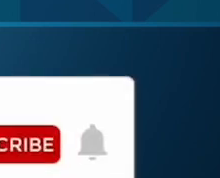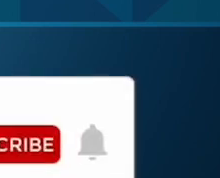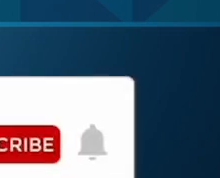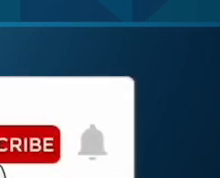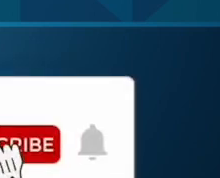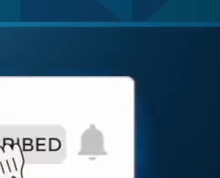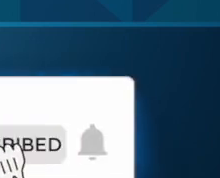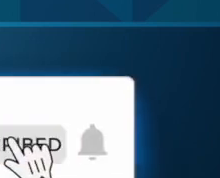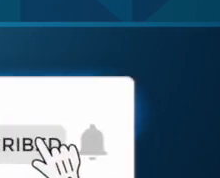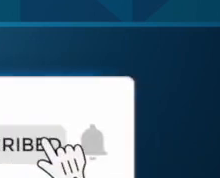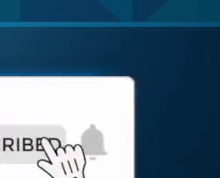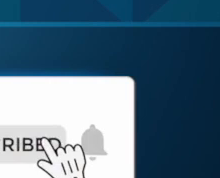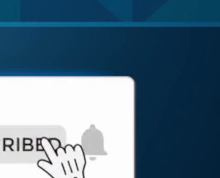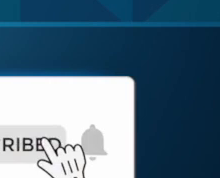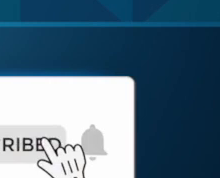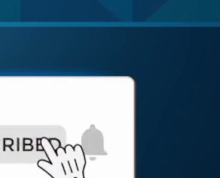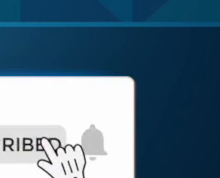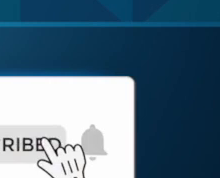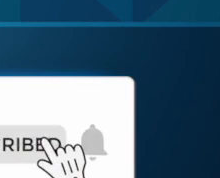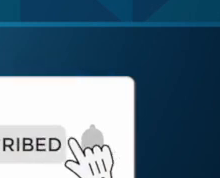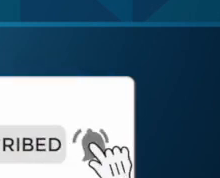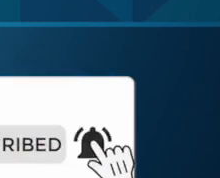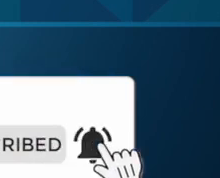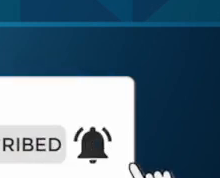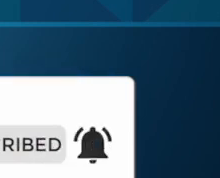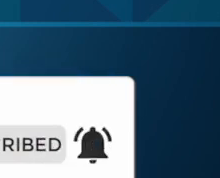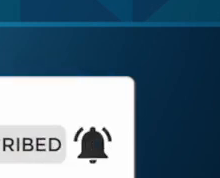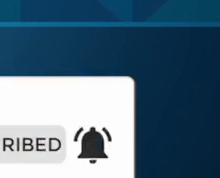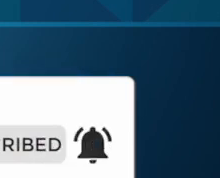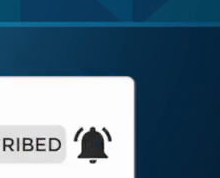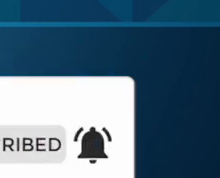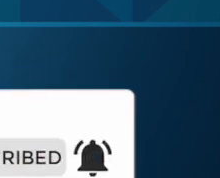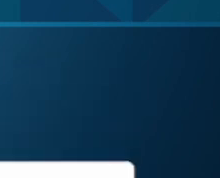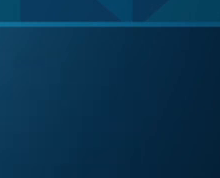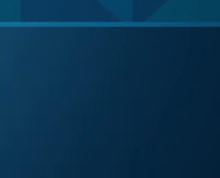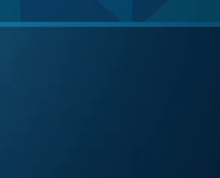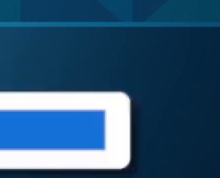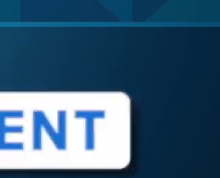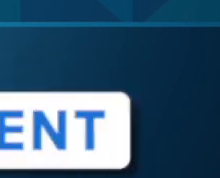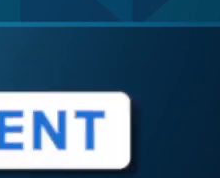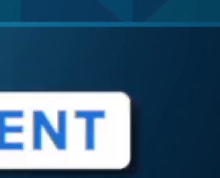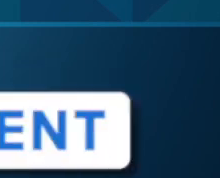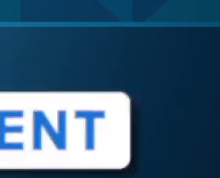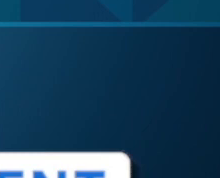haluha, inscreva e ha canal RTTL, hanehan botão notificação.